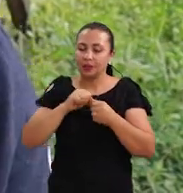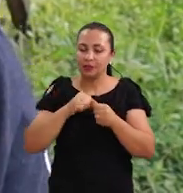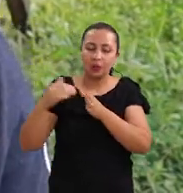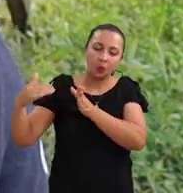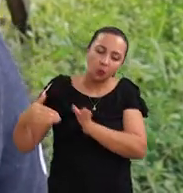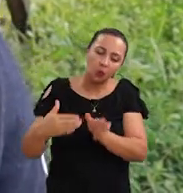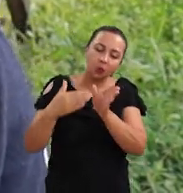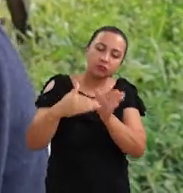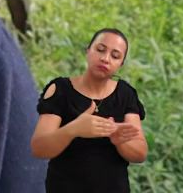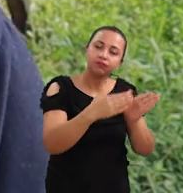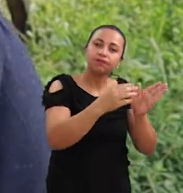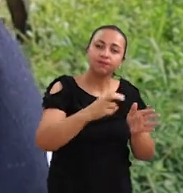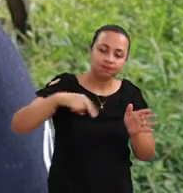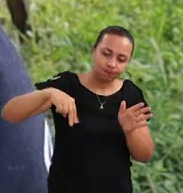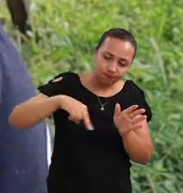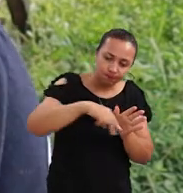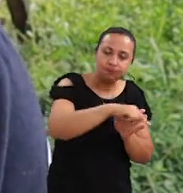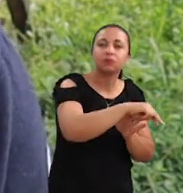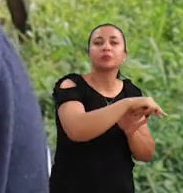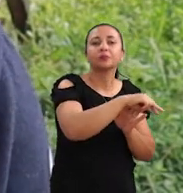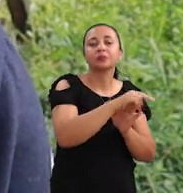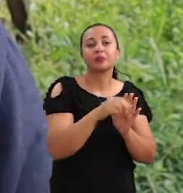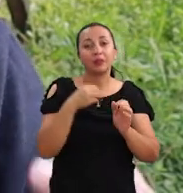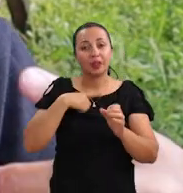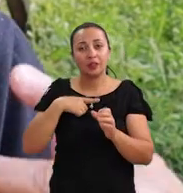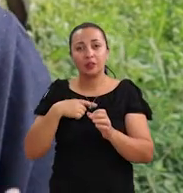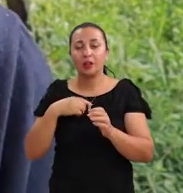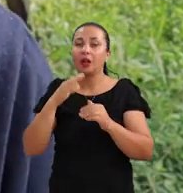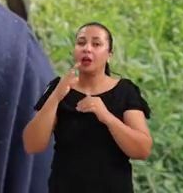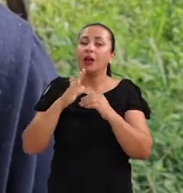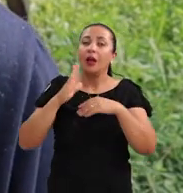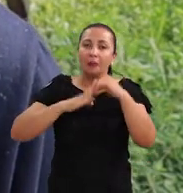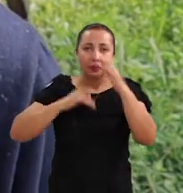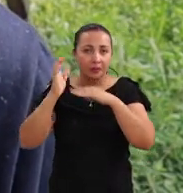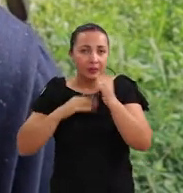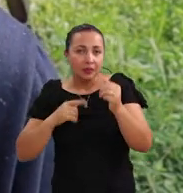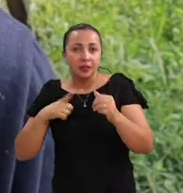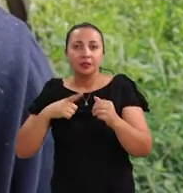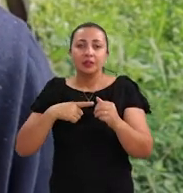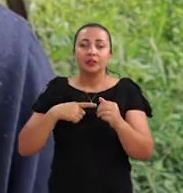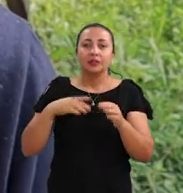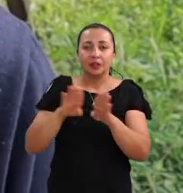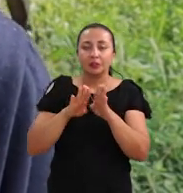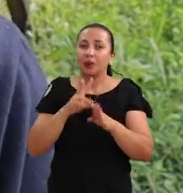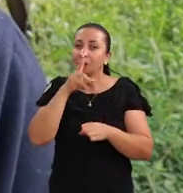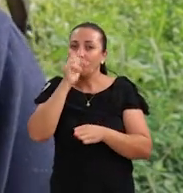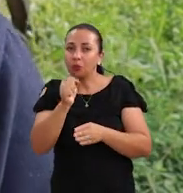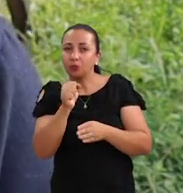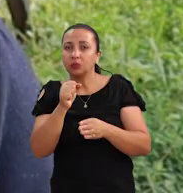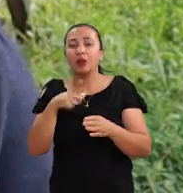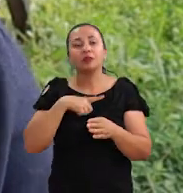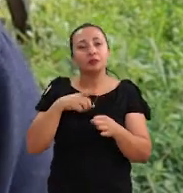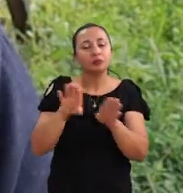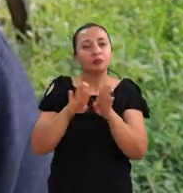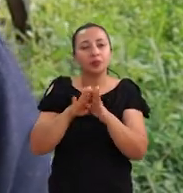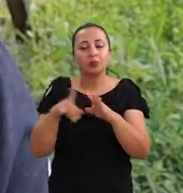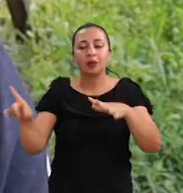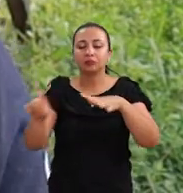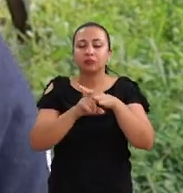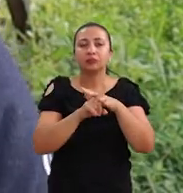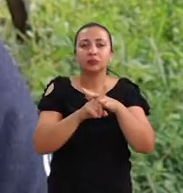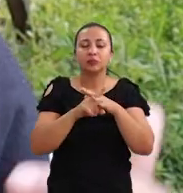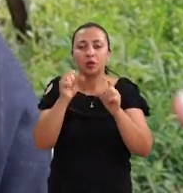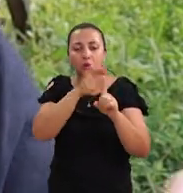fazia um percurso. Dentro desse percurso a gente tinha a praticidade, tinha a tonicidade e tinha